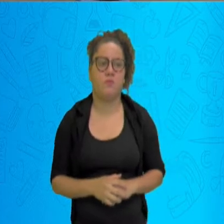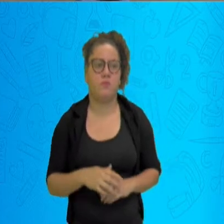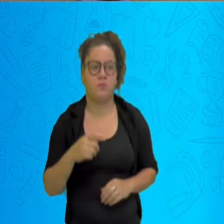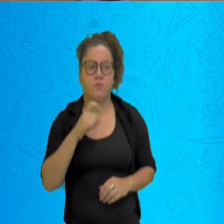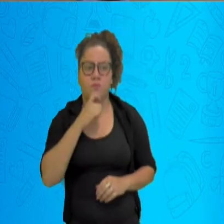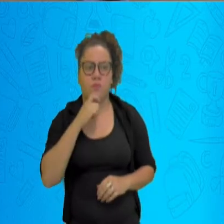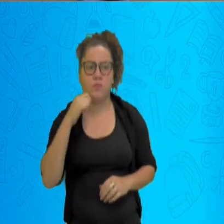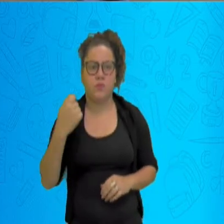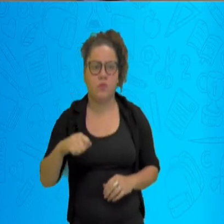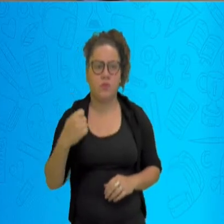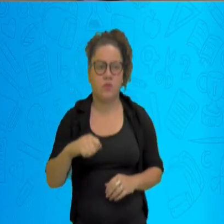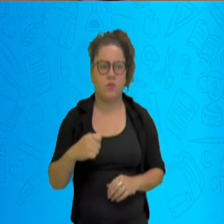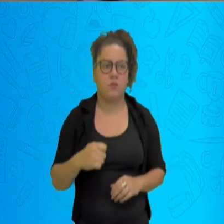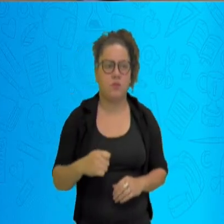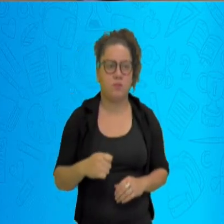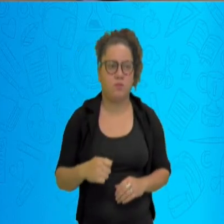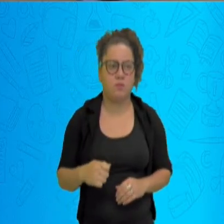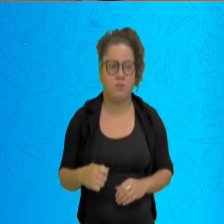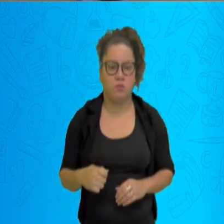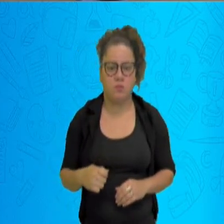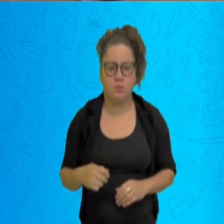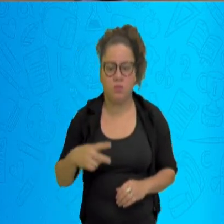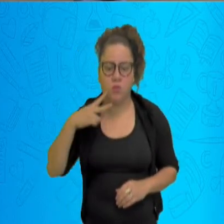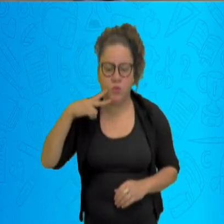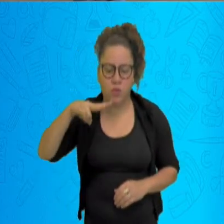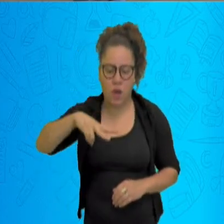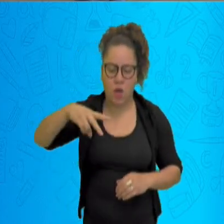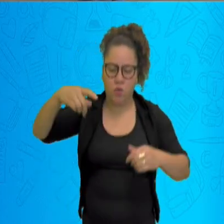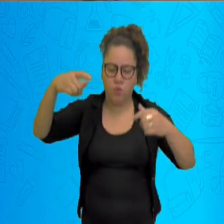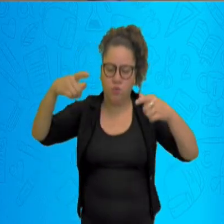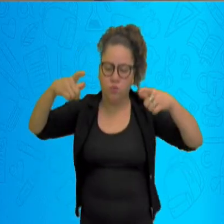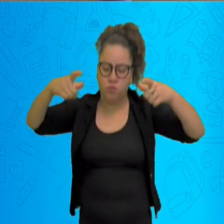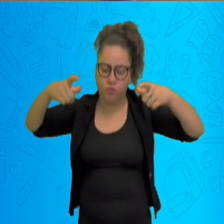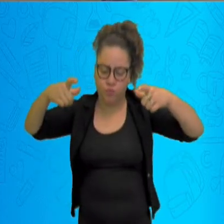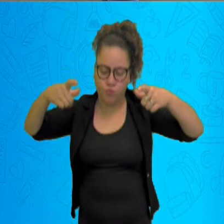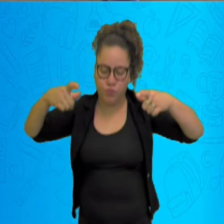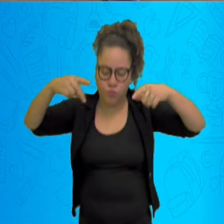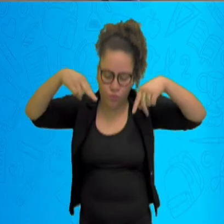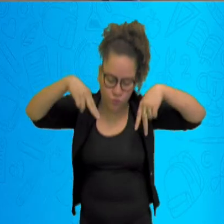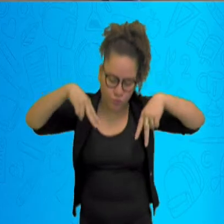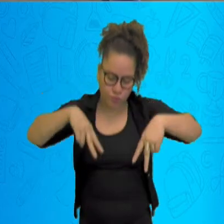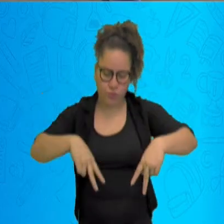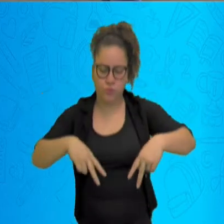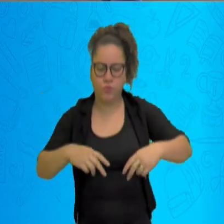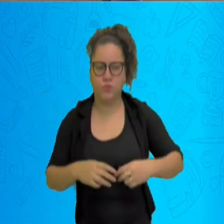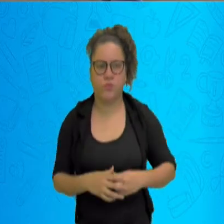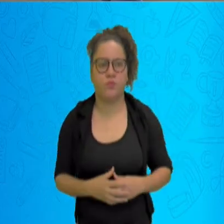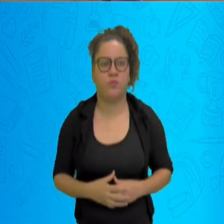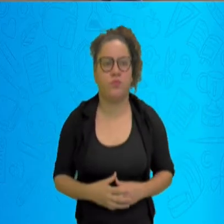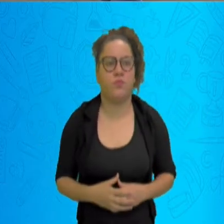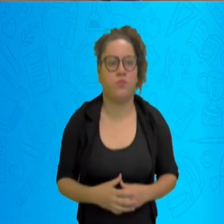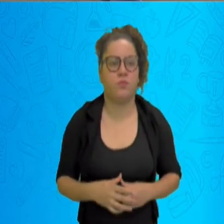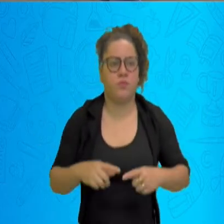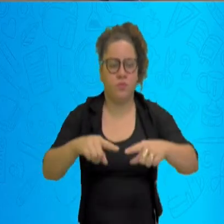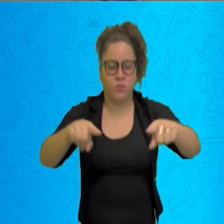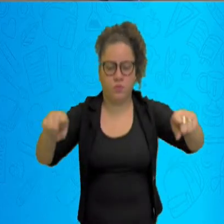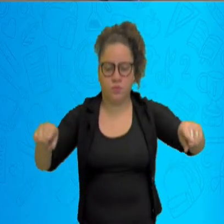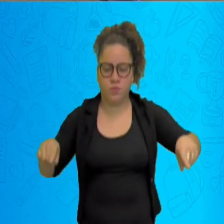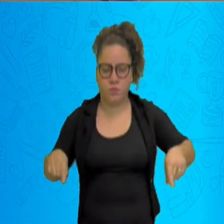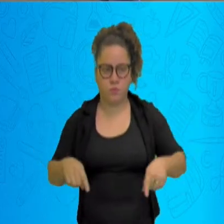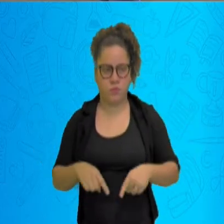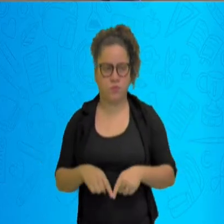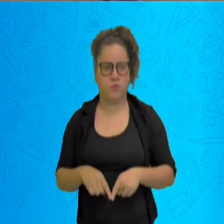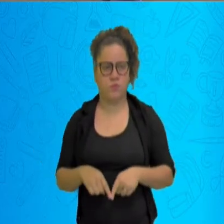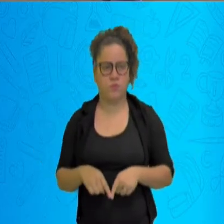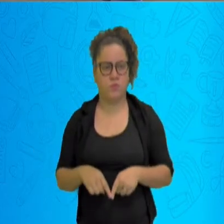é já vista por cima da bandeja. Repare que as laterais da bandeja, onde